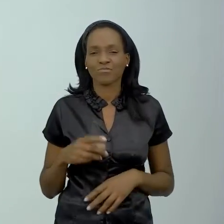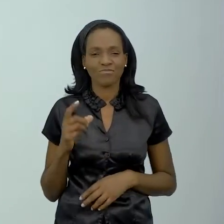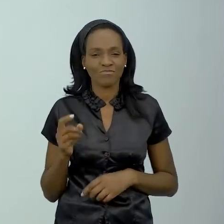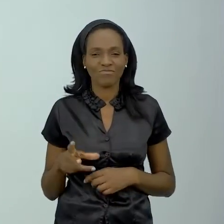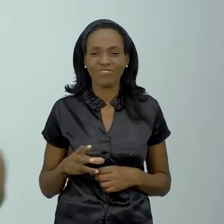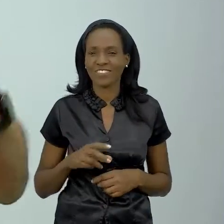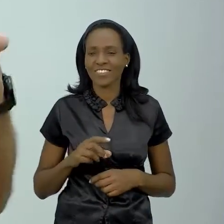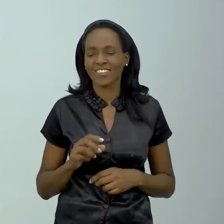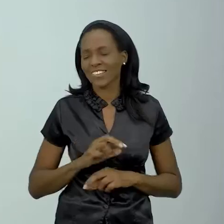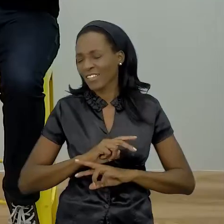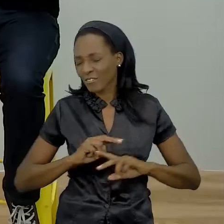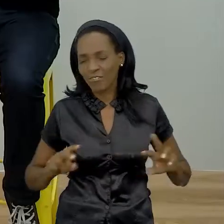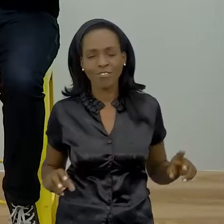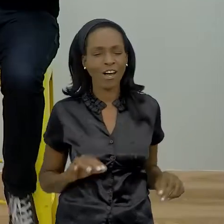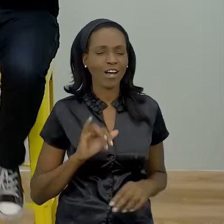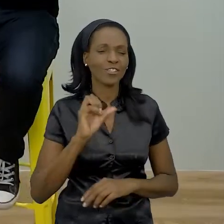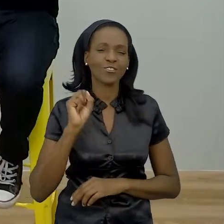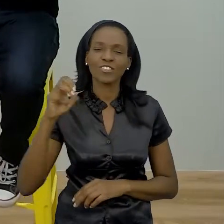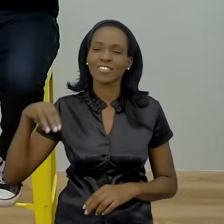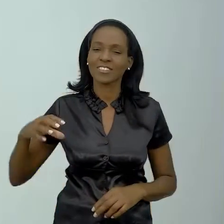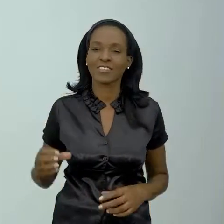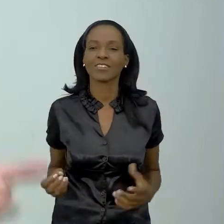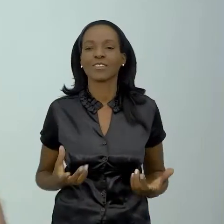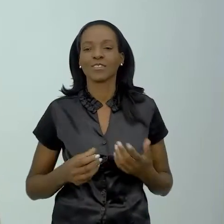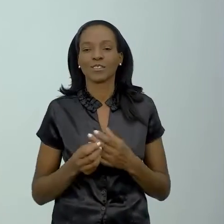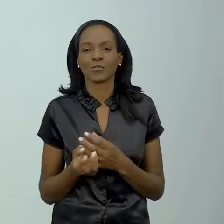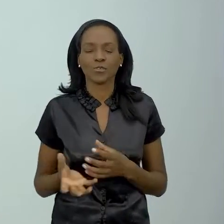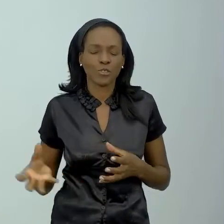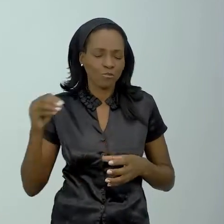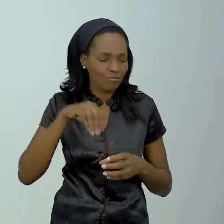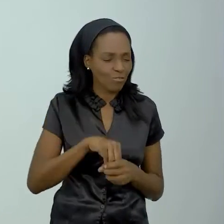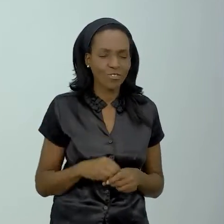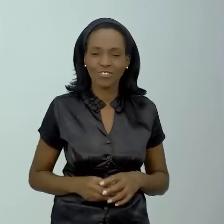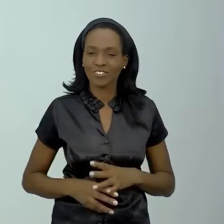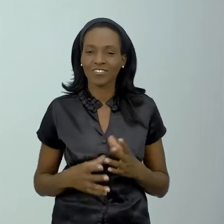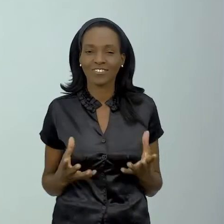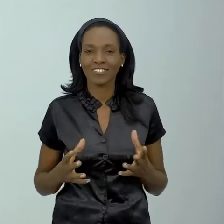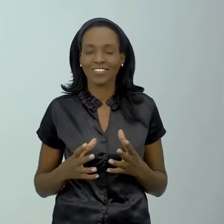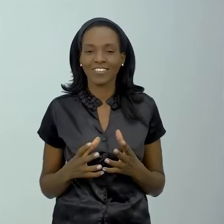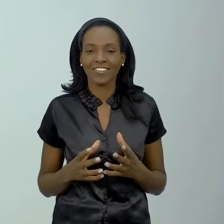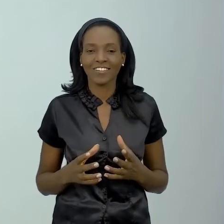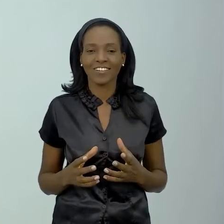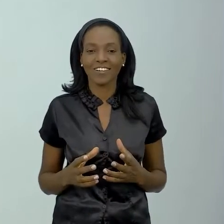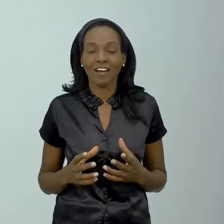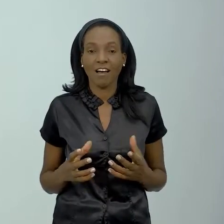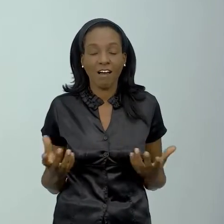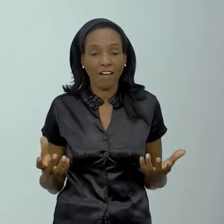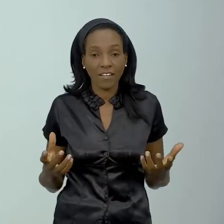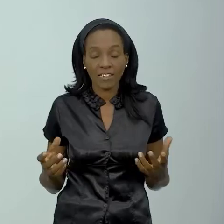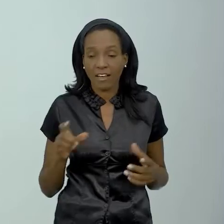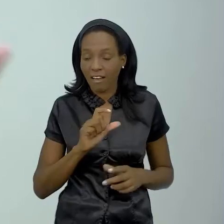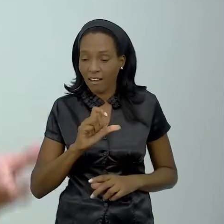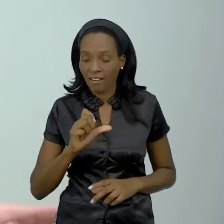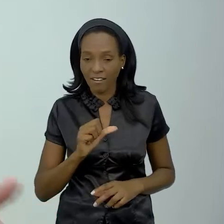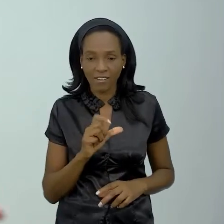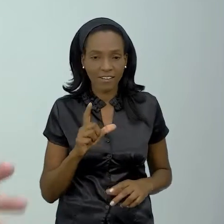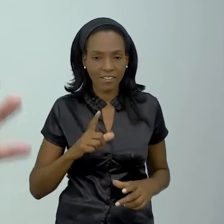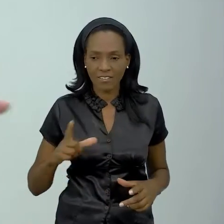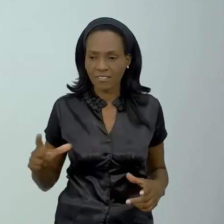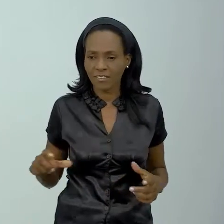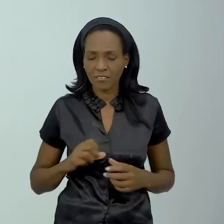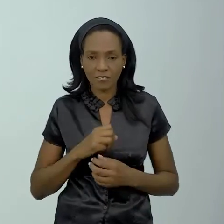cubismo, dadaísmo. Tem um monte de coisa lá dentro. Dentro da literatura, concretismo. Ou seja, e aí quando vai estudar a literatura lá do clássica, você tem